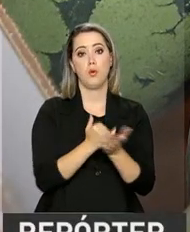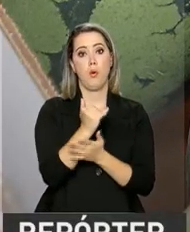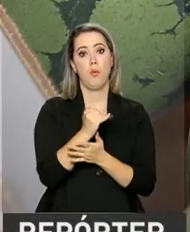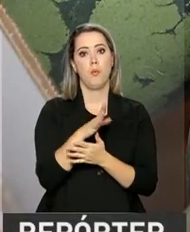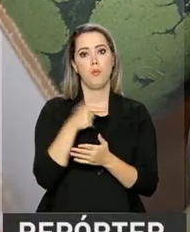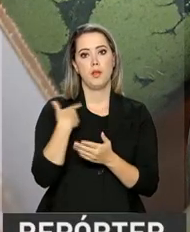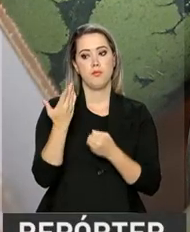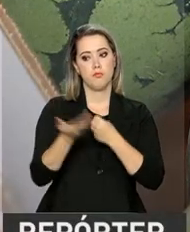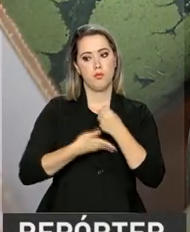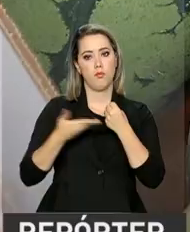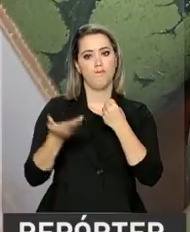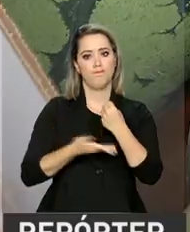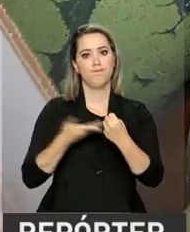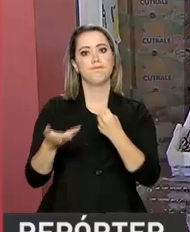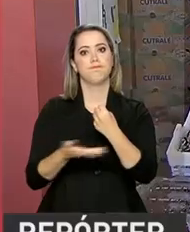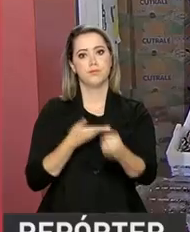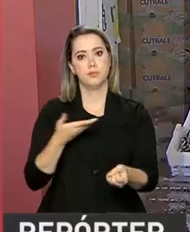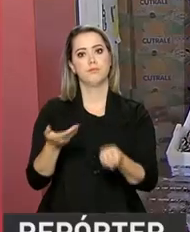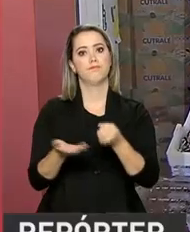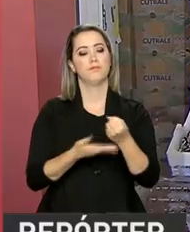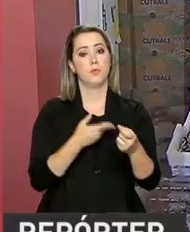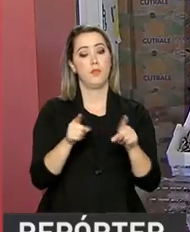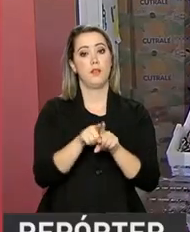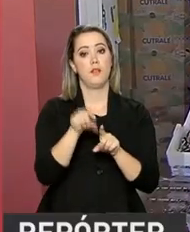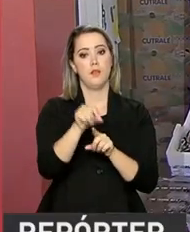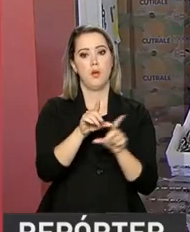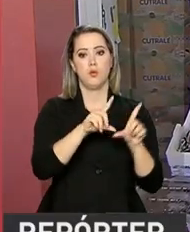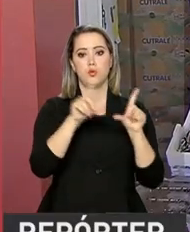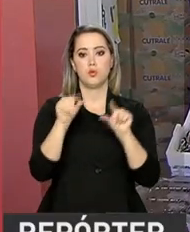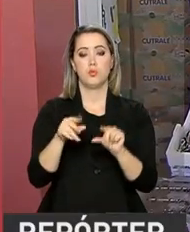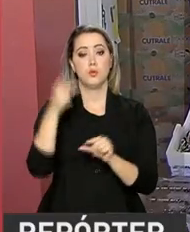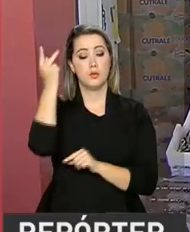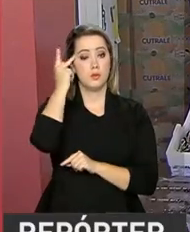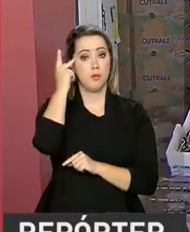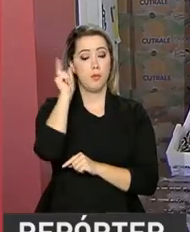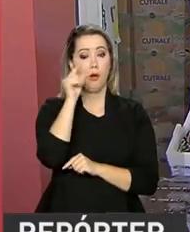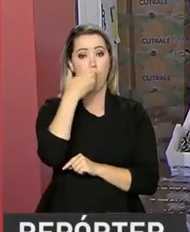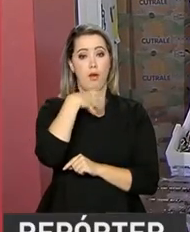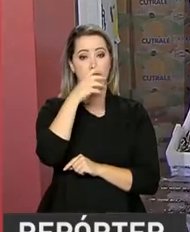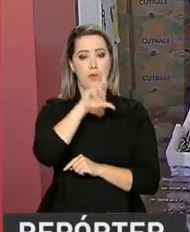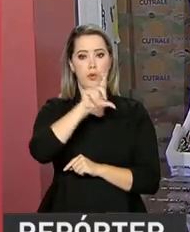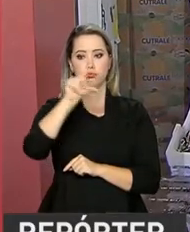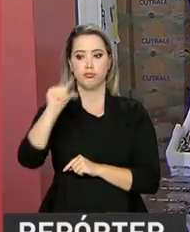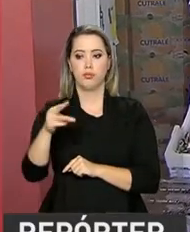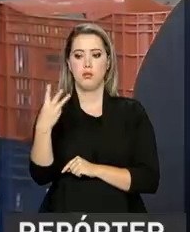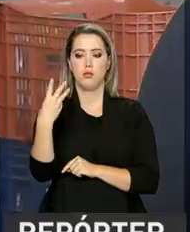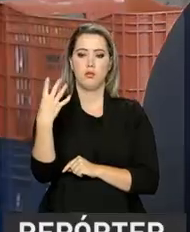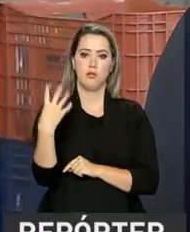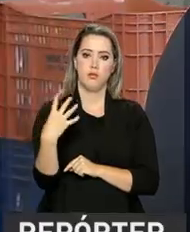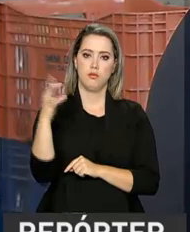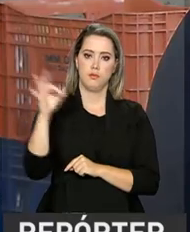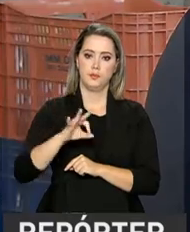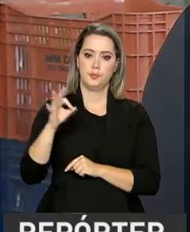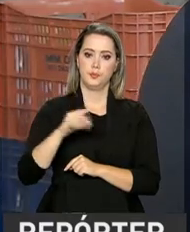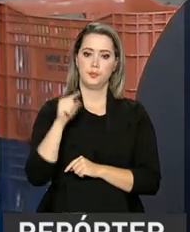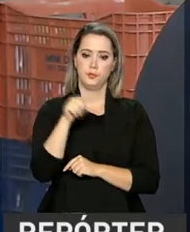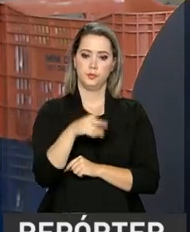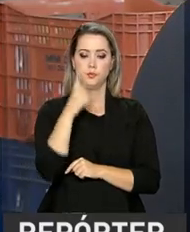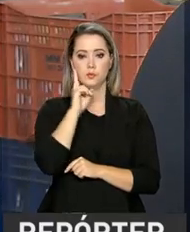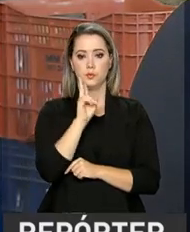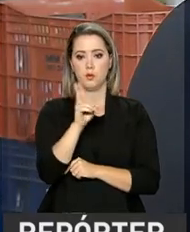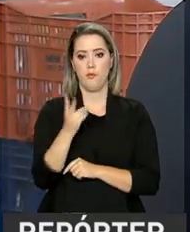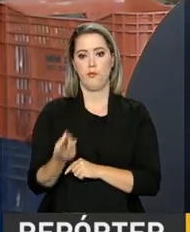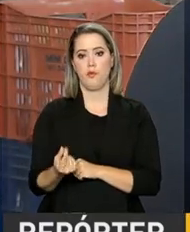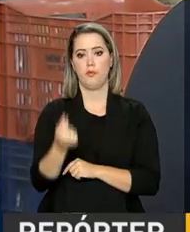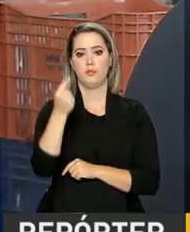da safra. O preço da fruta baixou mais em São Paulo, quase 34%. O levantamento dos